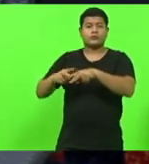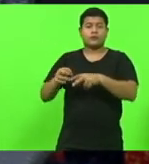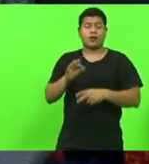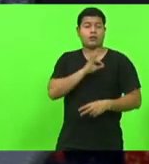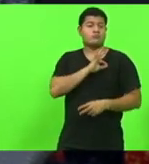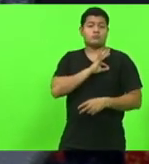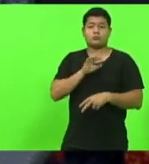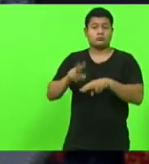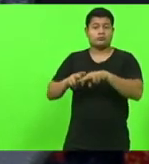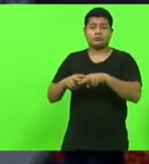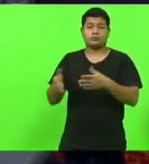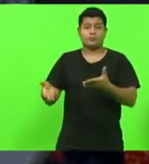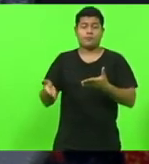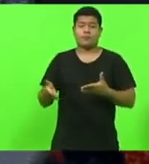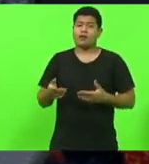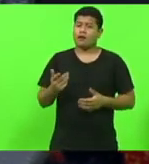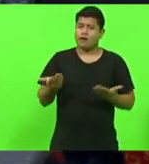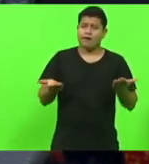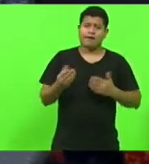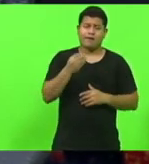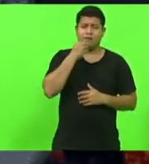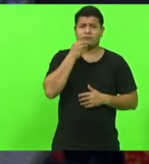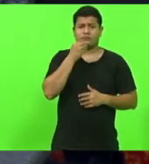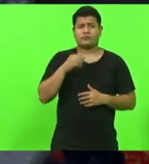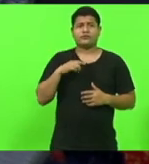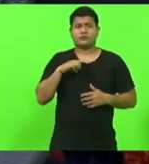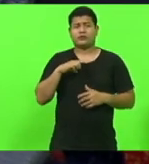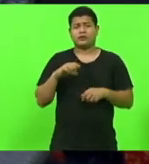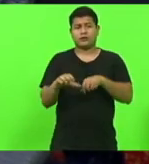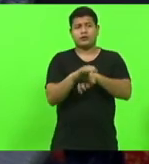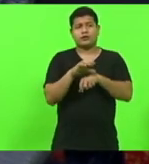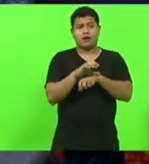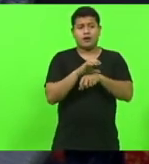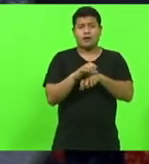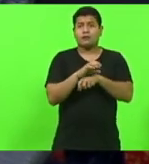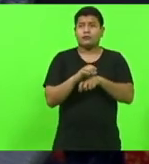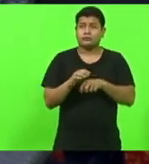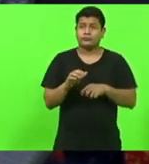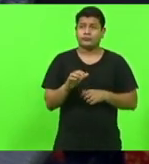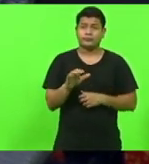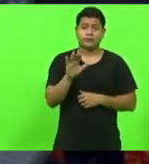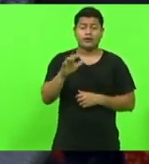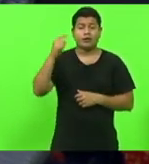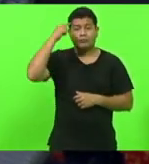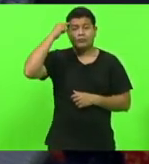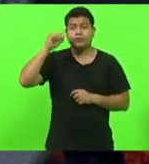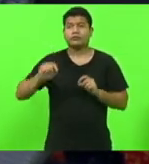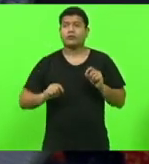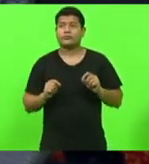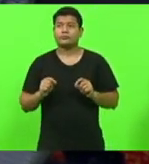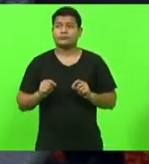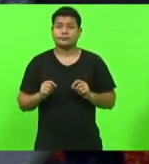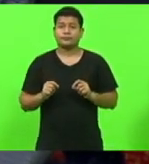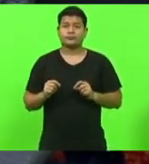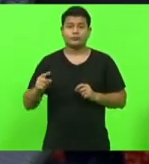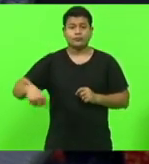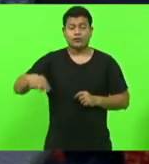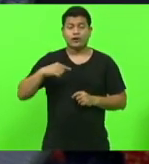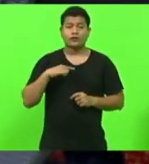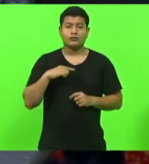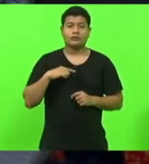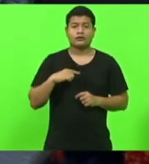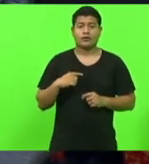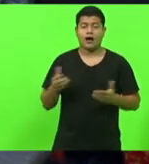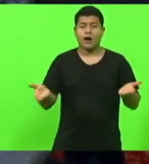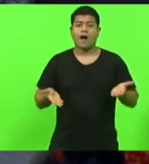de constitucionalidade precisam ser levantadas, arguídas, mas eu penso senhor presidente que a gente tenha oportunidade aqui nas